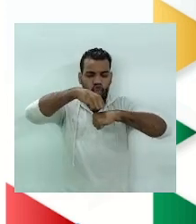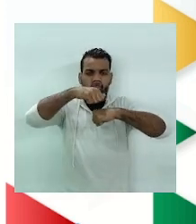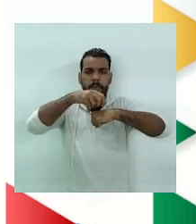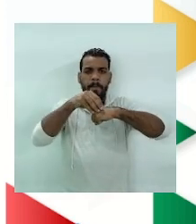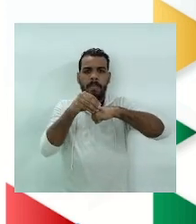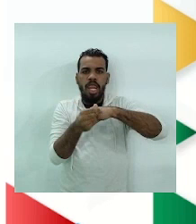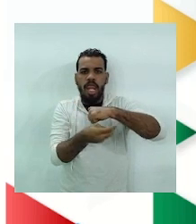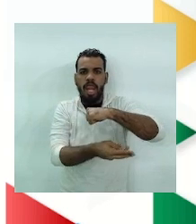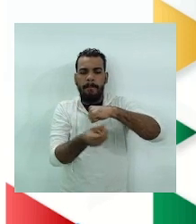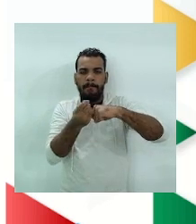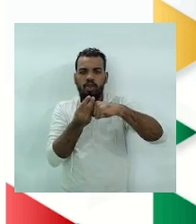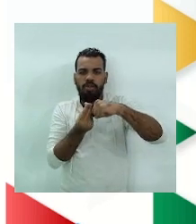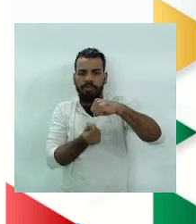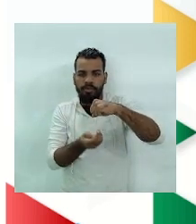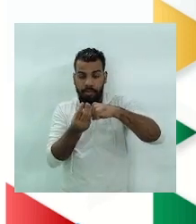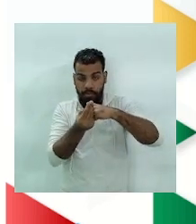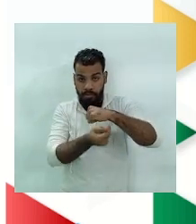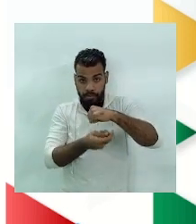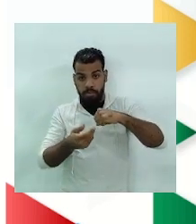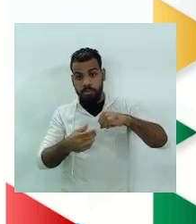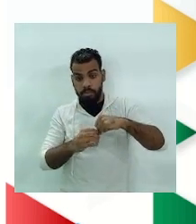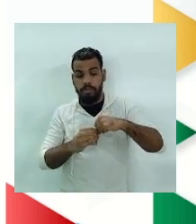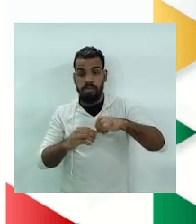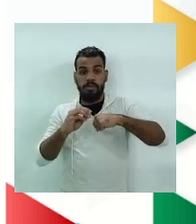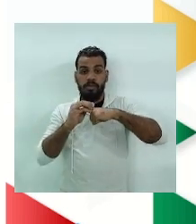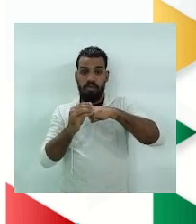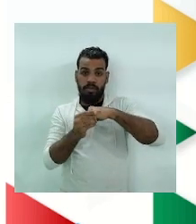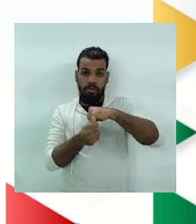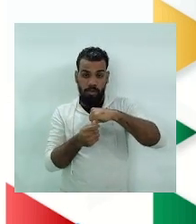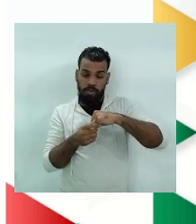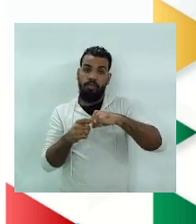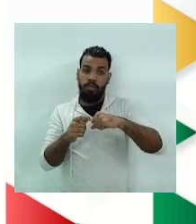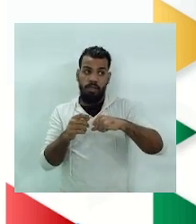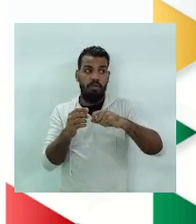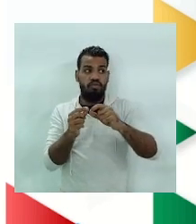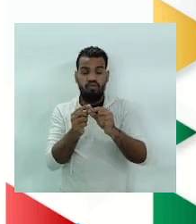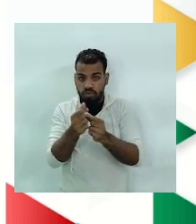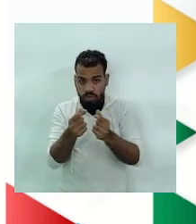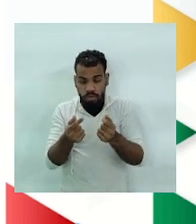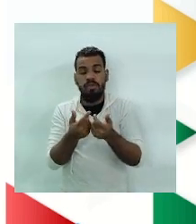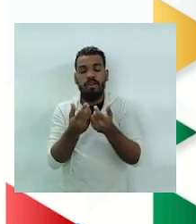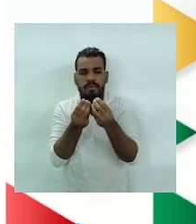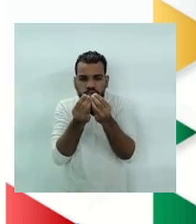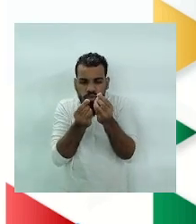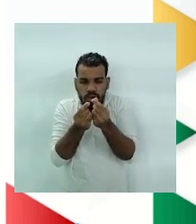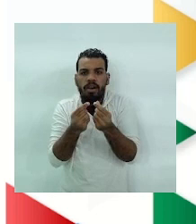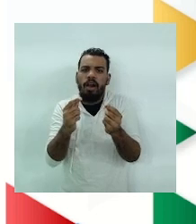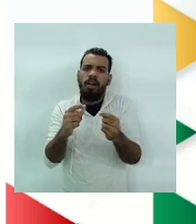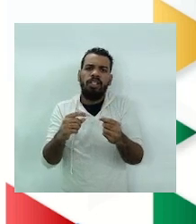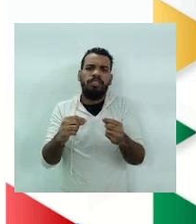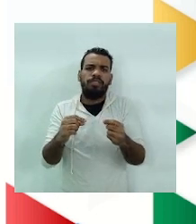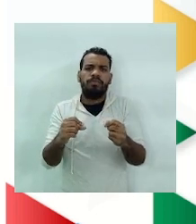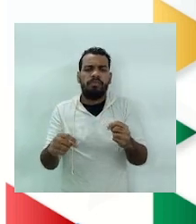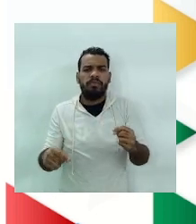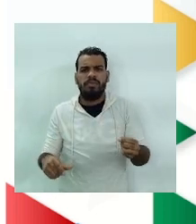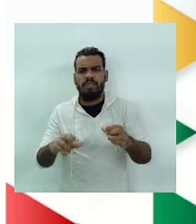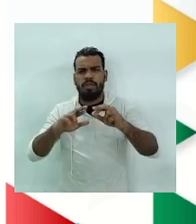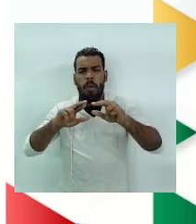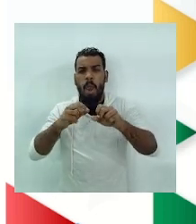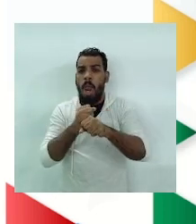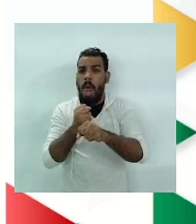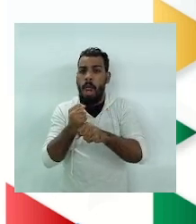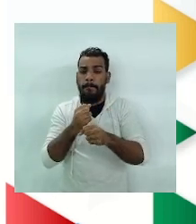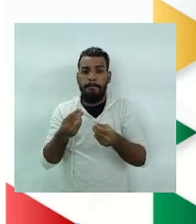do intemperismo desgastam as rochas e carregam os fragmentos, tá certo? Tudo isso leva a milhares ou até milhões de